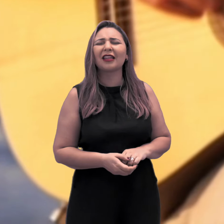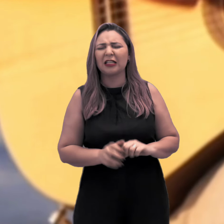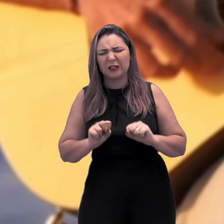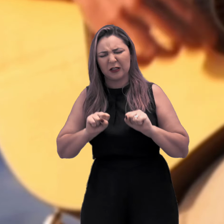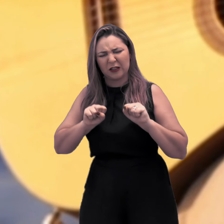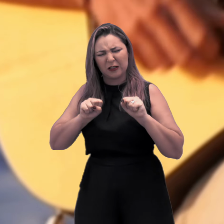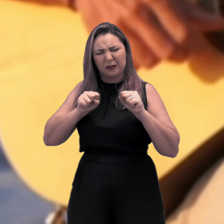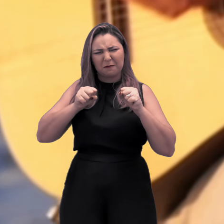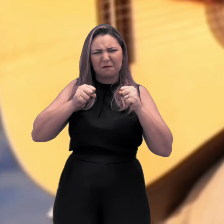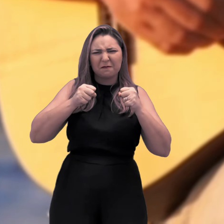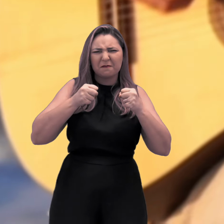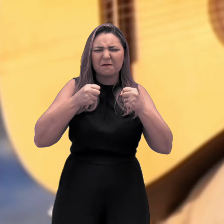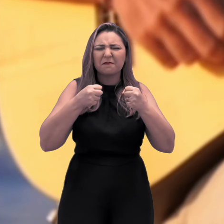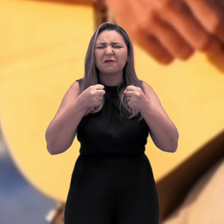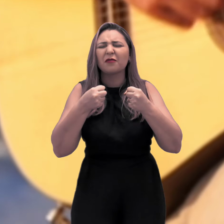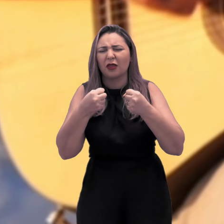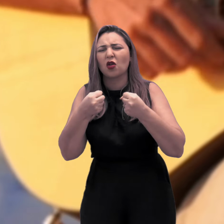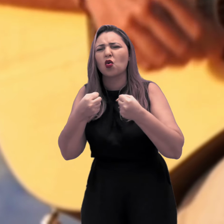pra quem se